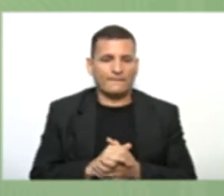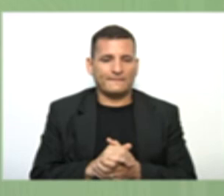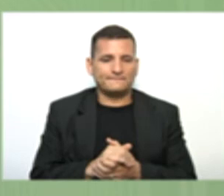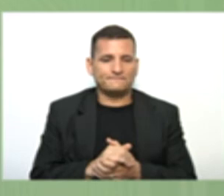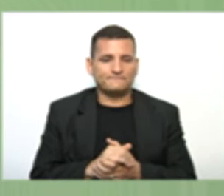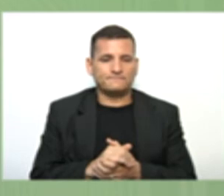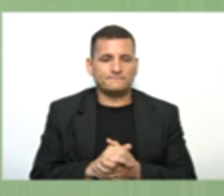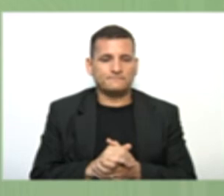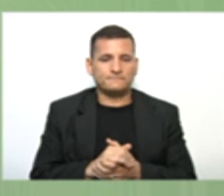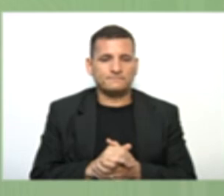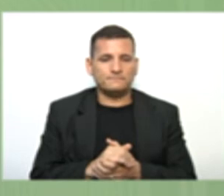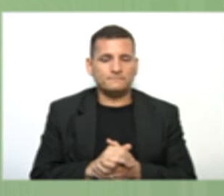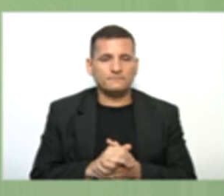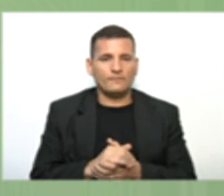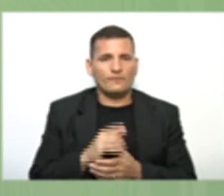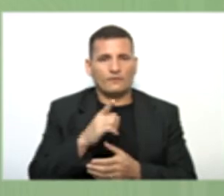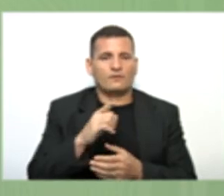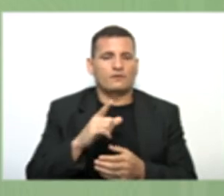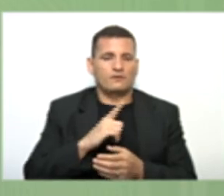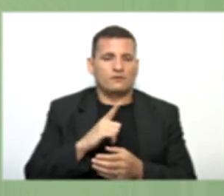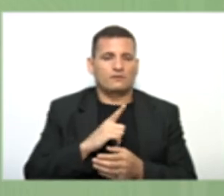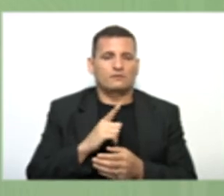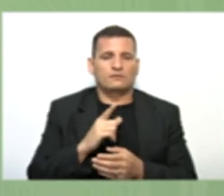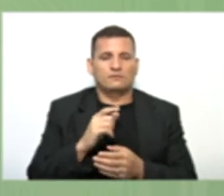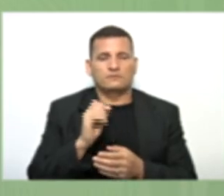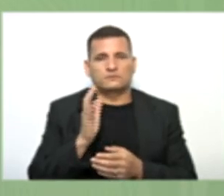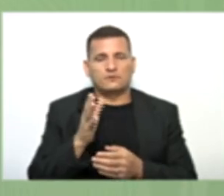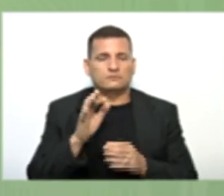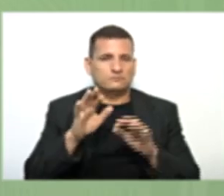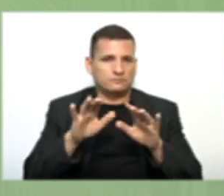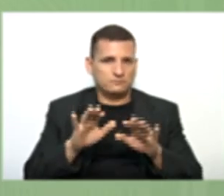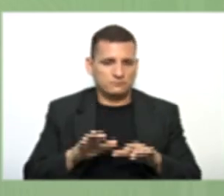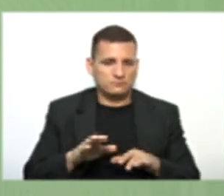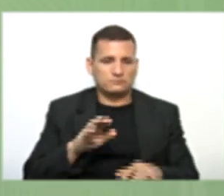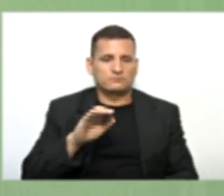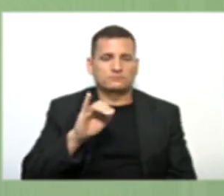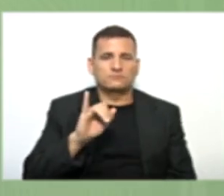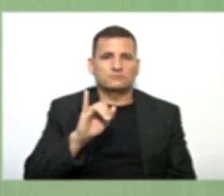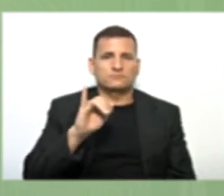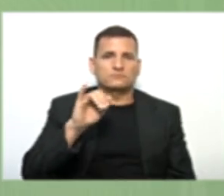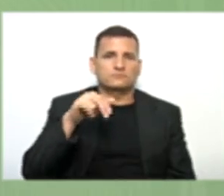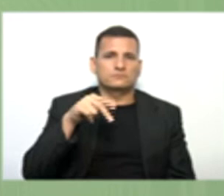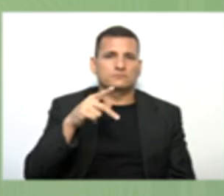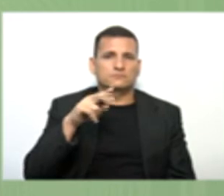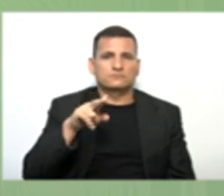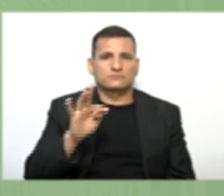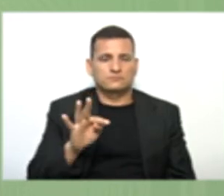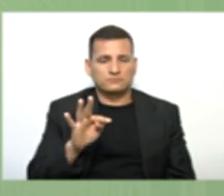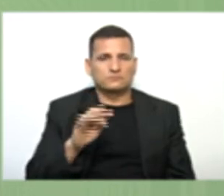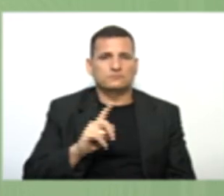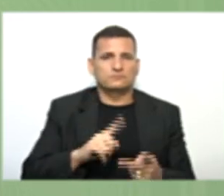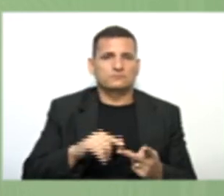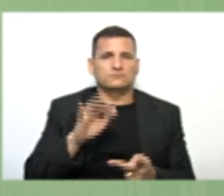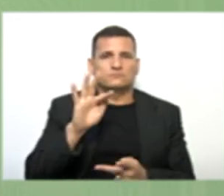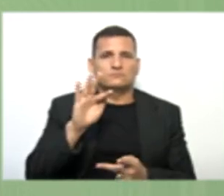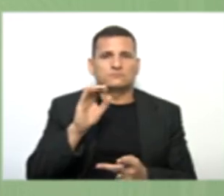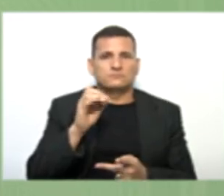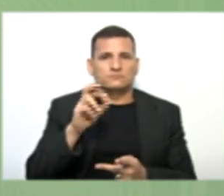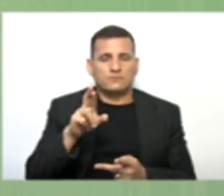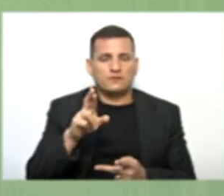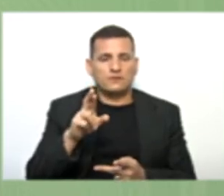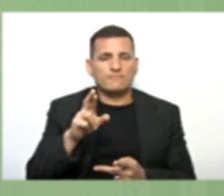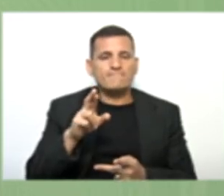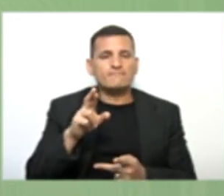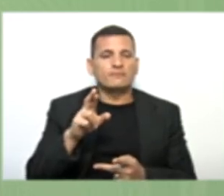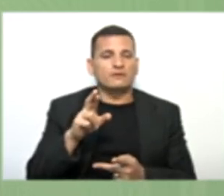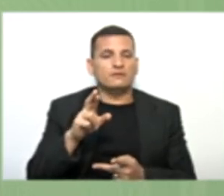trabalhando com inputs, né? Eu já estou trabalhando com for, já estou trabalhando com 3 listas, isso mesmo, com 3